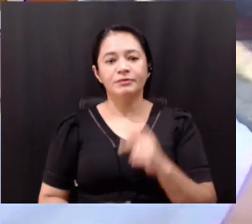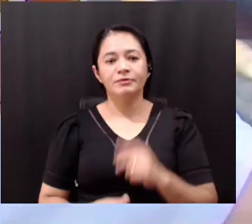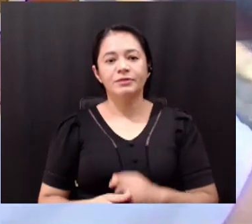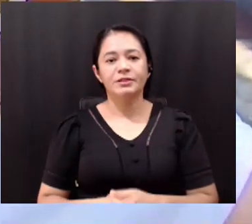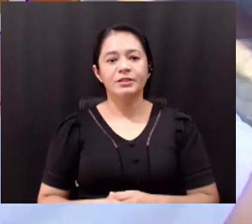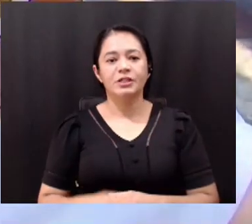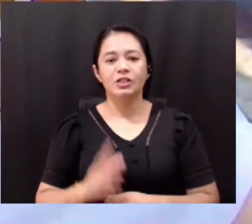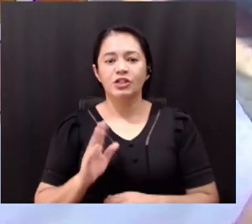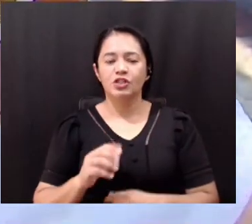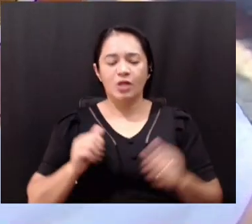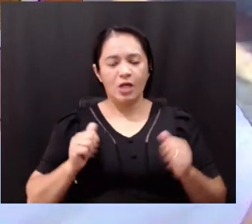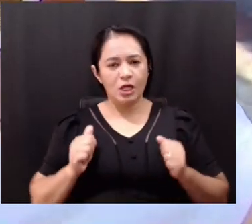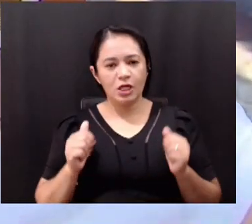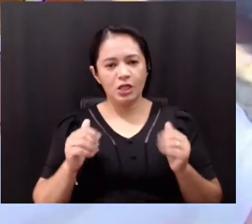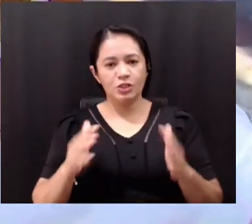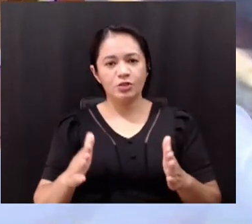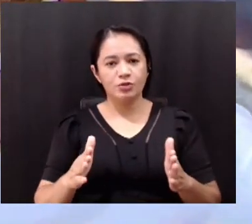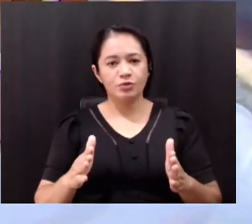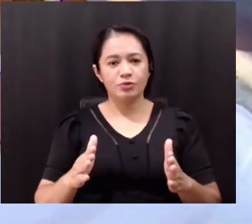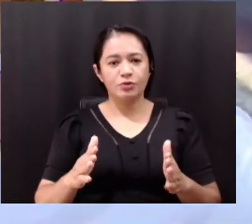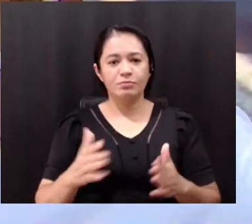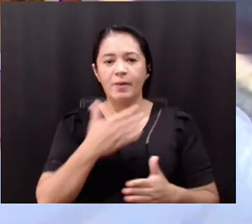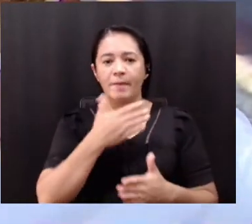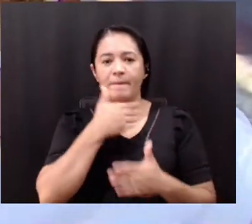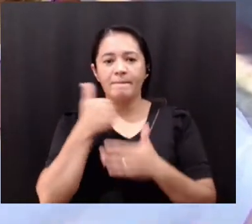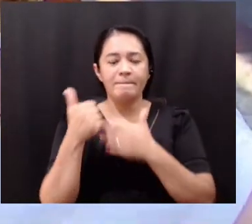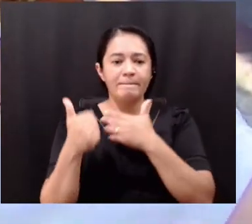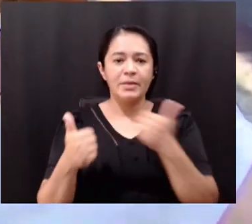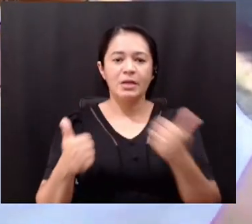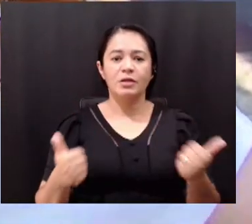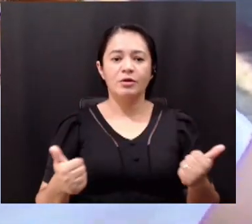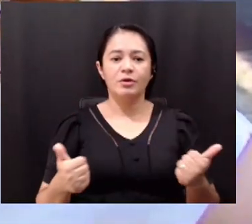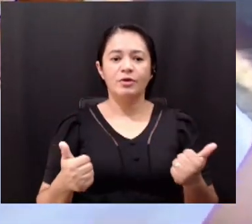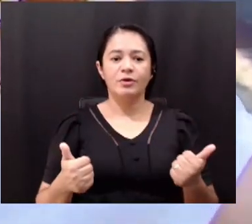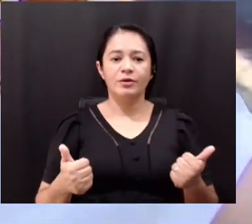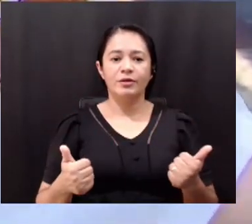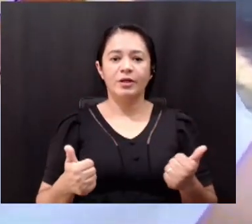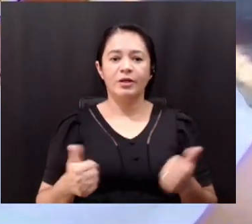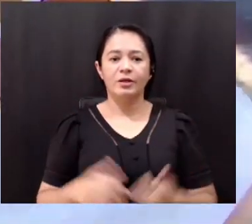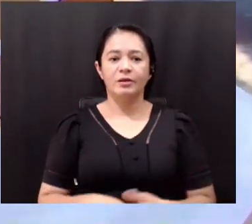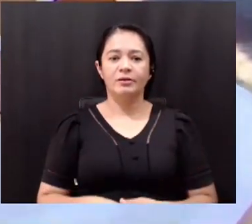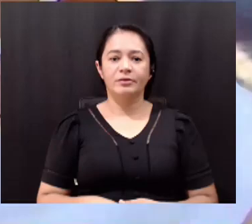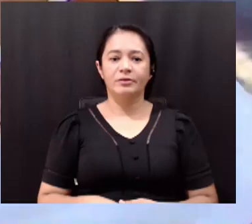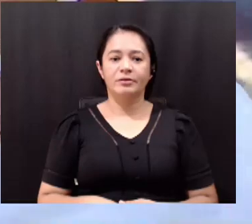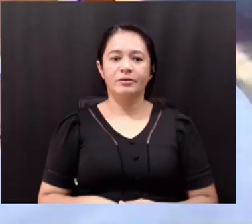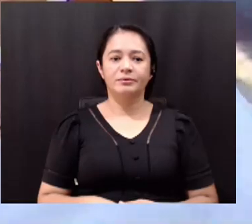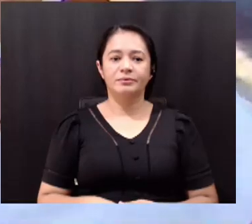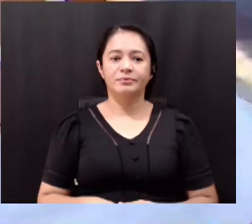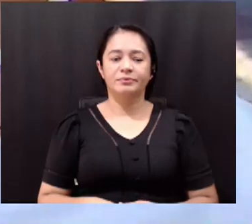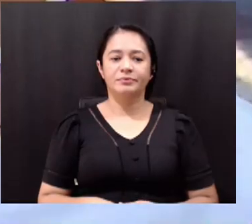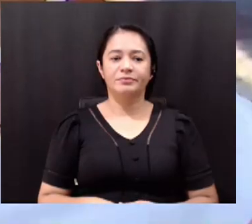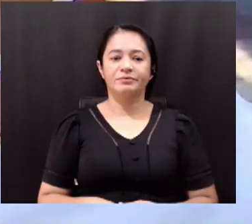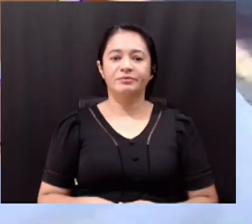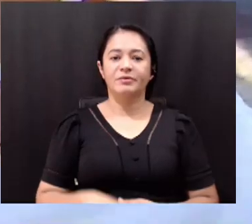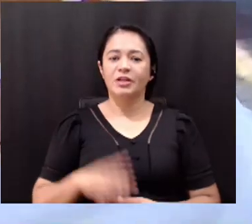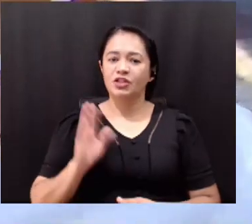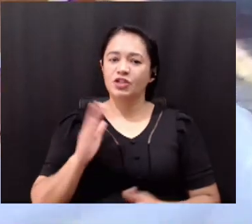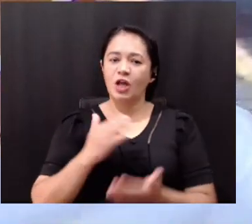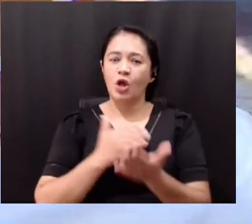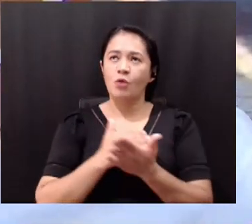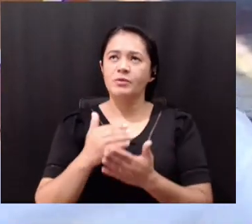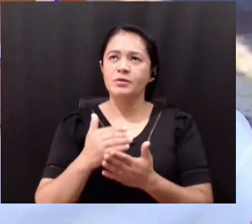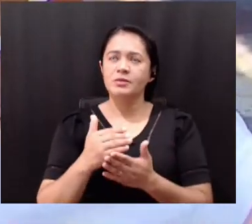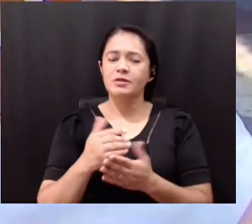iniciativa para melhorar esse quadro dessa exaustão? E comecei a me perguntar o que está